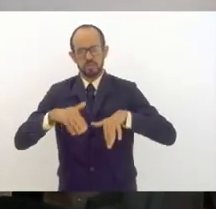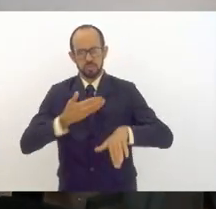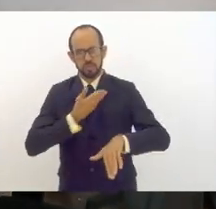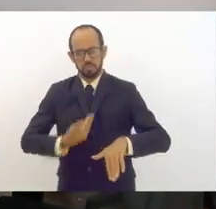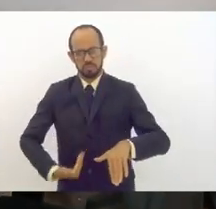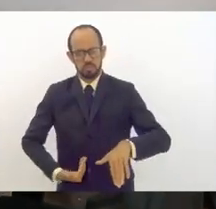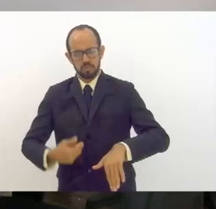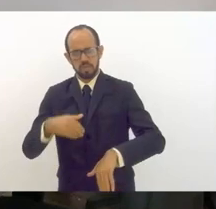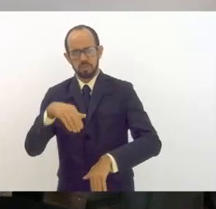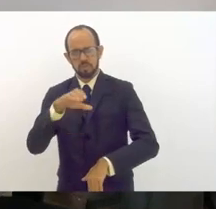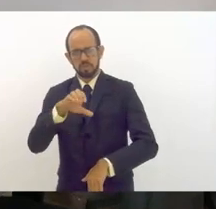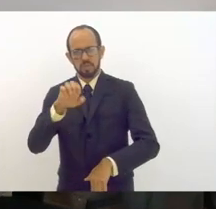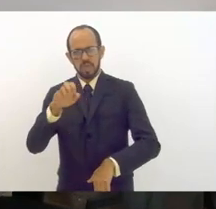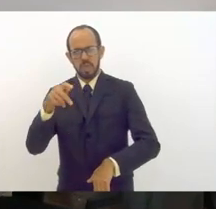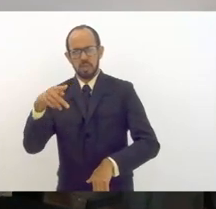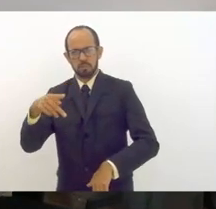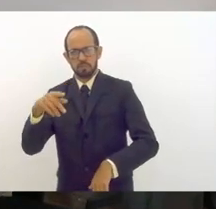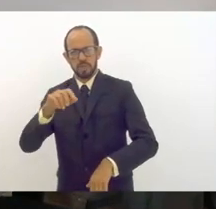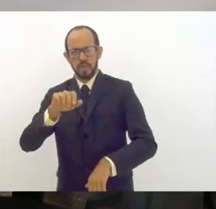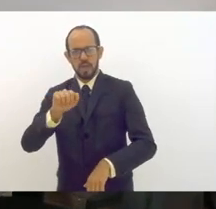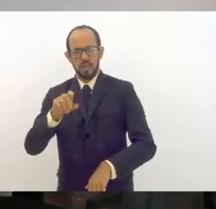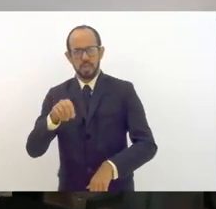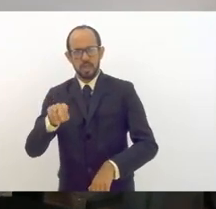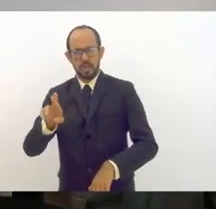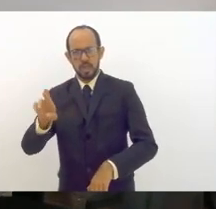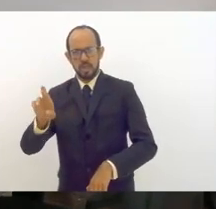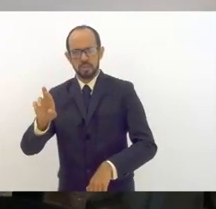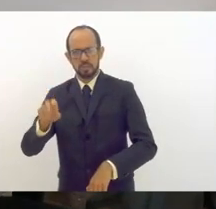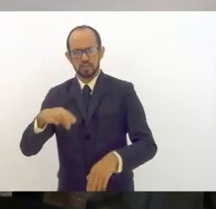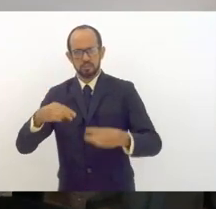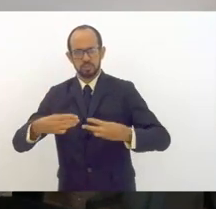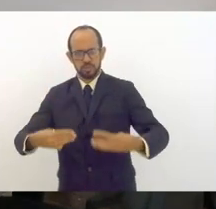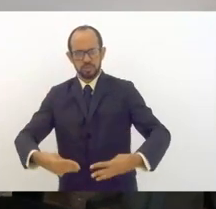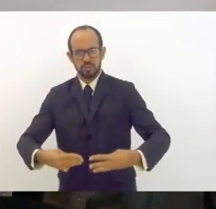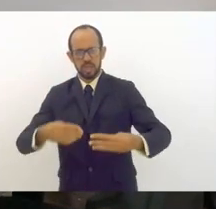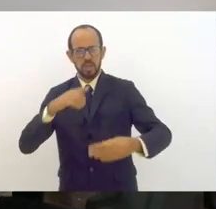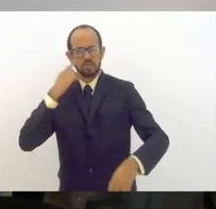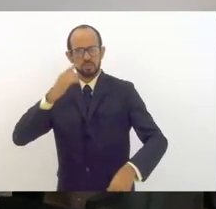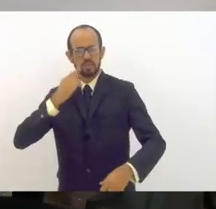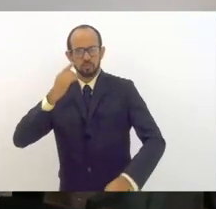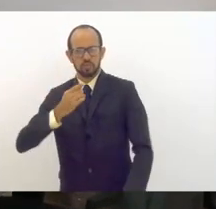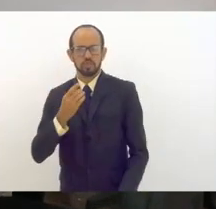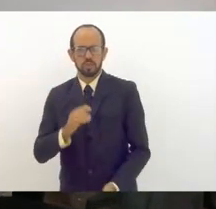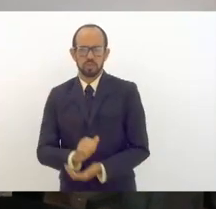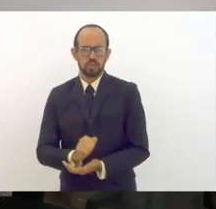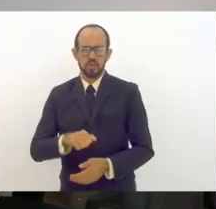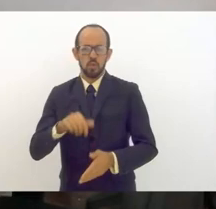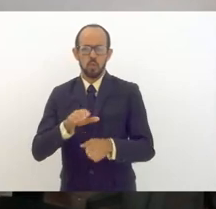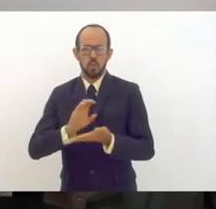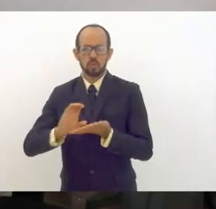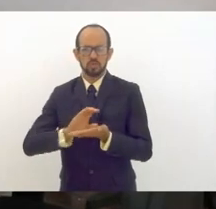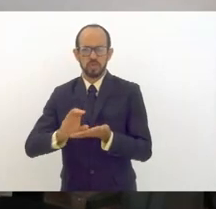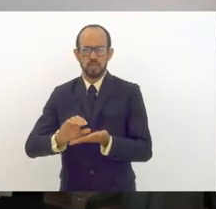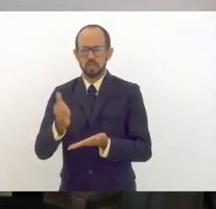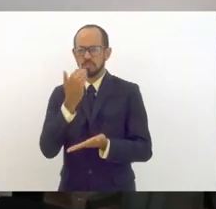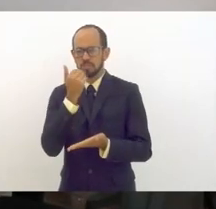CEP, a DERJ, a Defensoria Pública, o Ministério Público, o Conselho Estadual de Alimentação Escolar, o Conselho